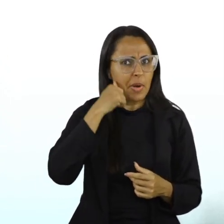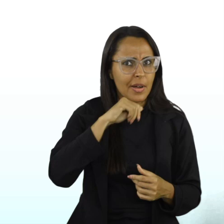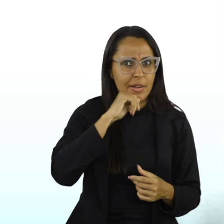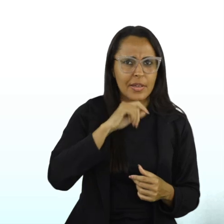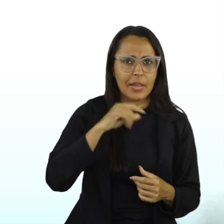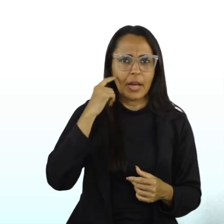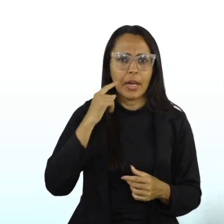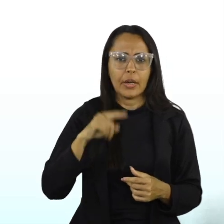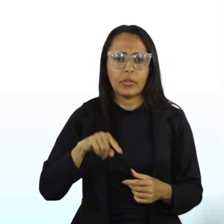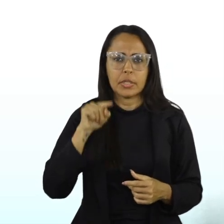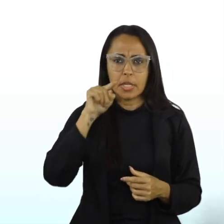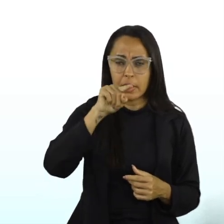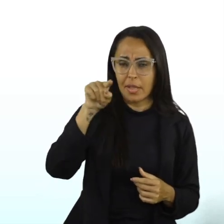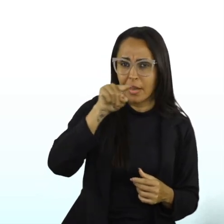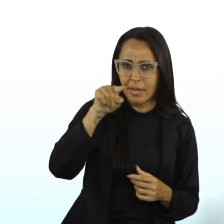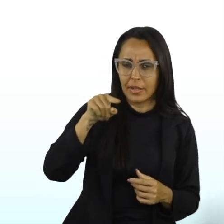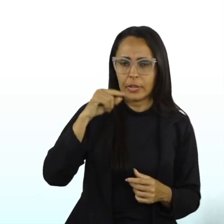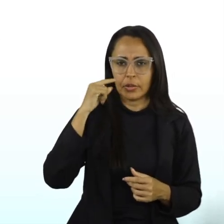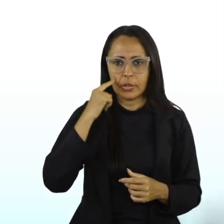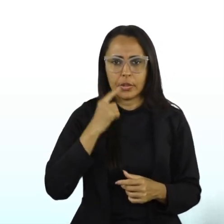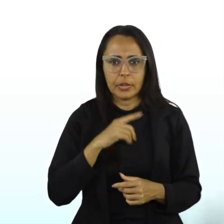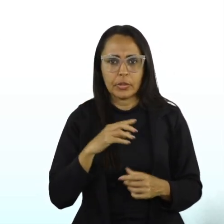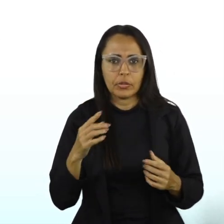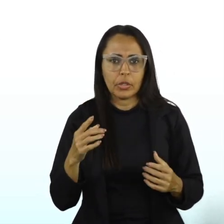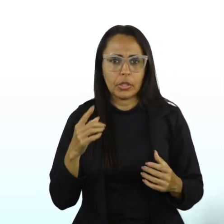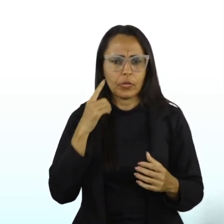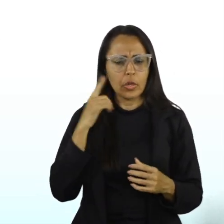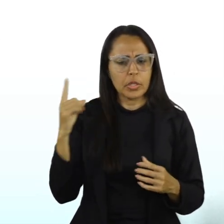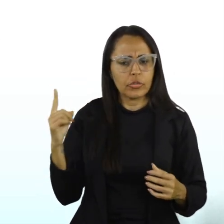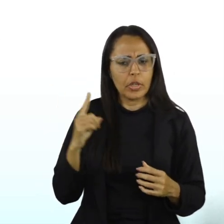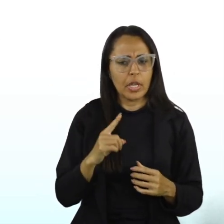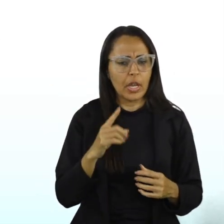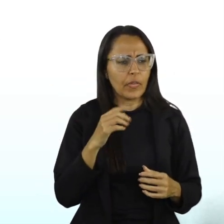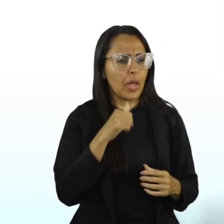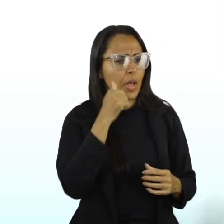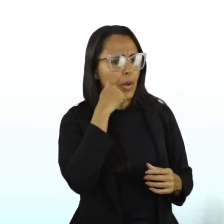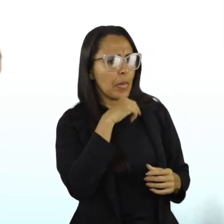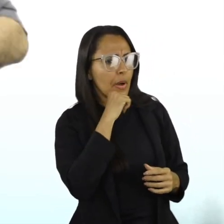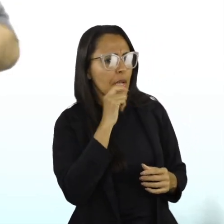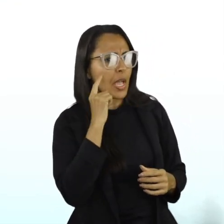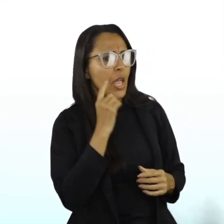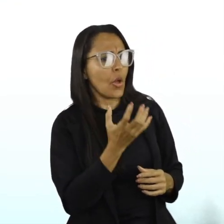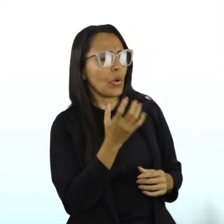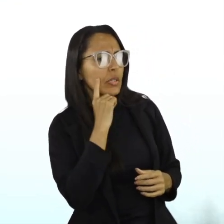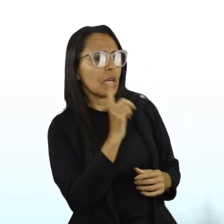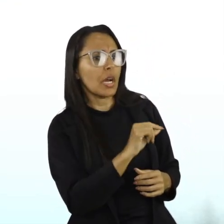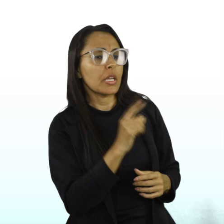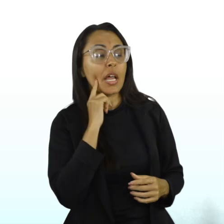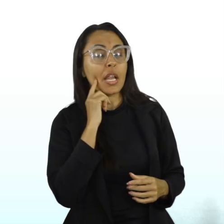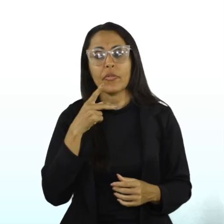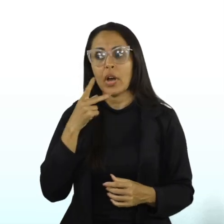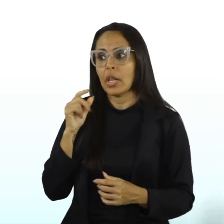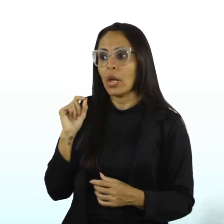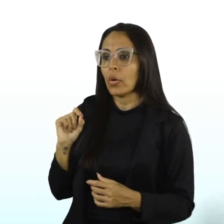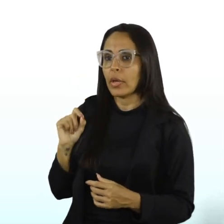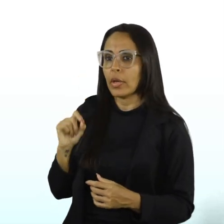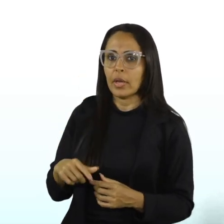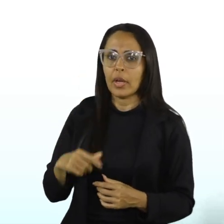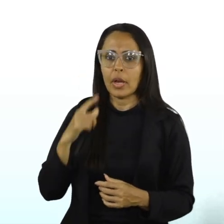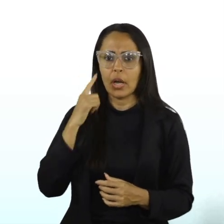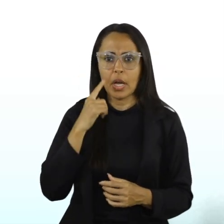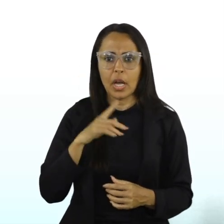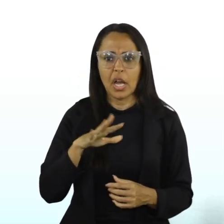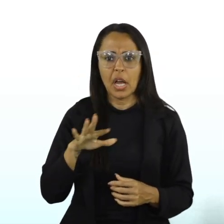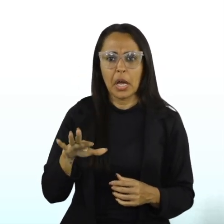você está aí do outro lado, você que está aí do outro lado. Quando você chega para sua mãe e diz, manhã, quero sair, o que é que ela diz para você?